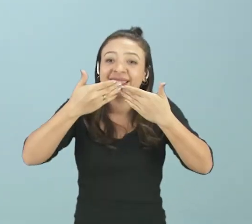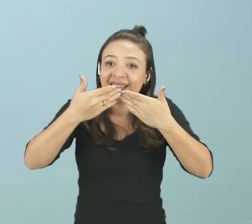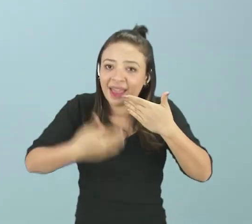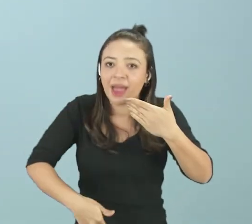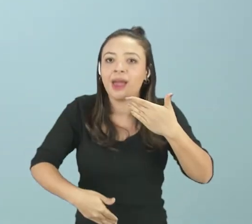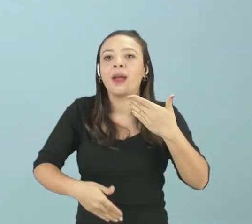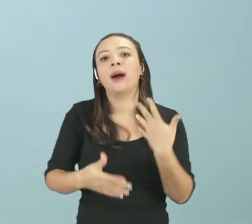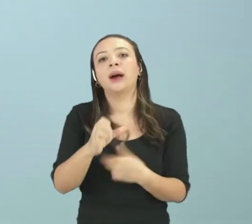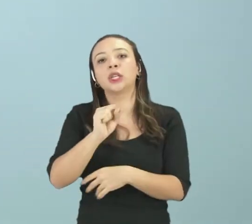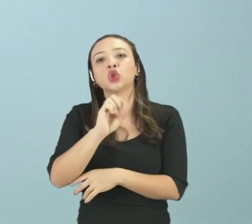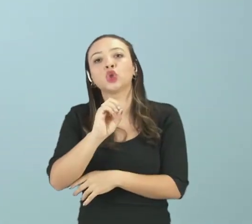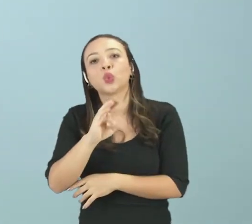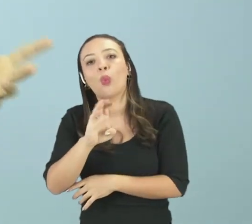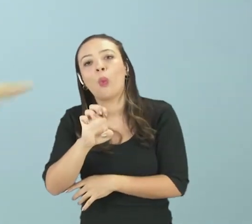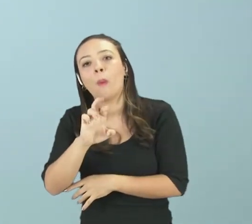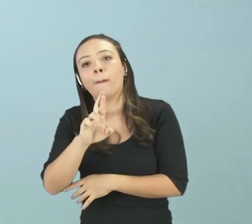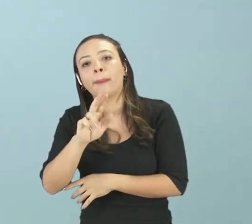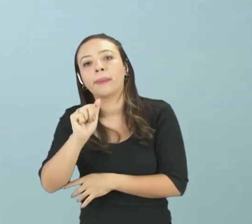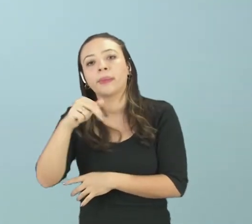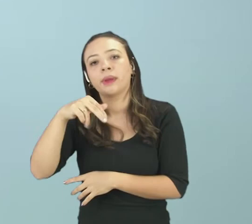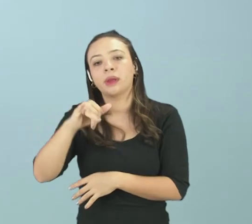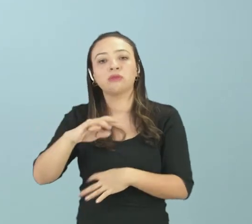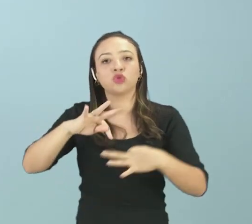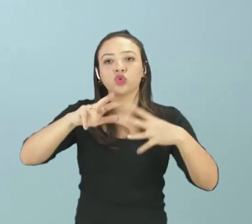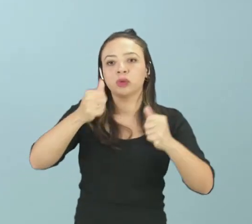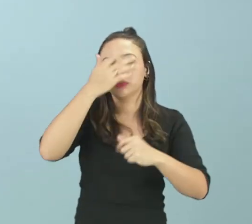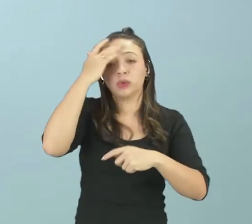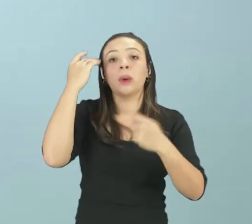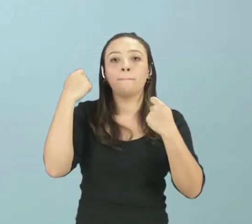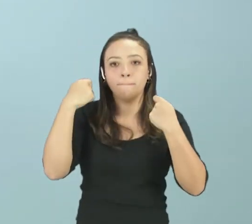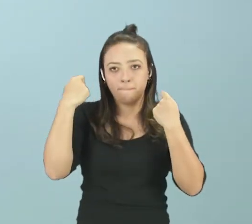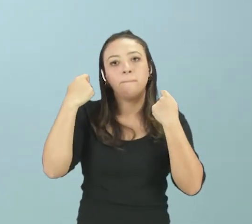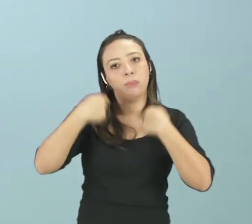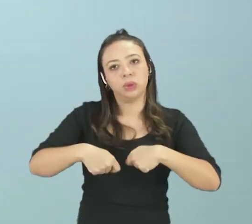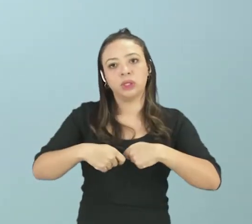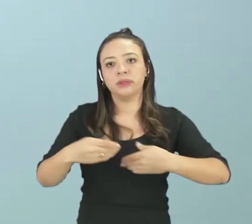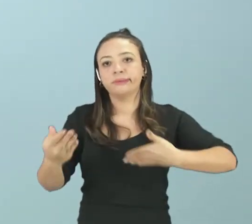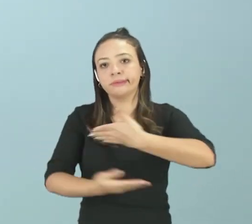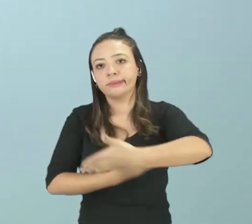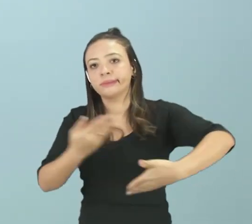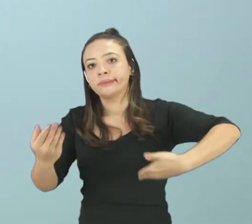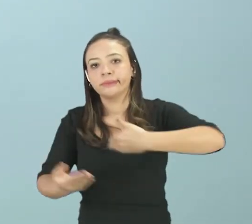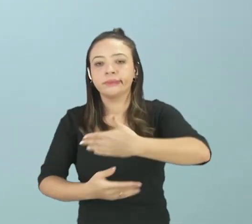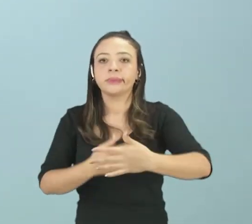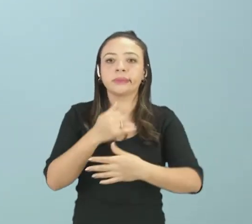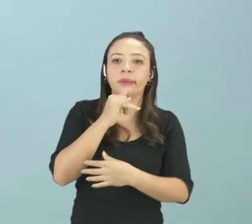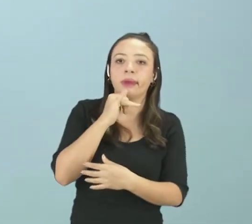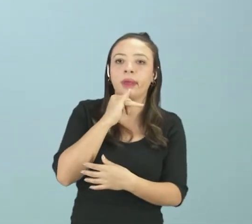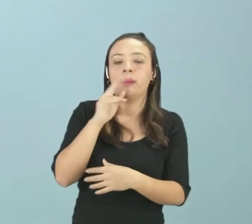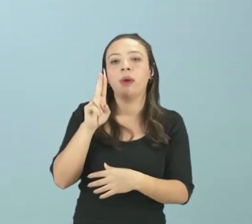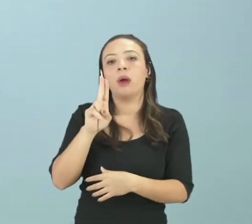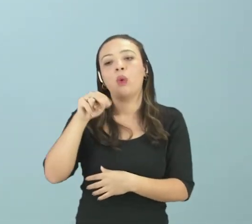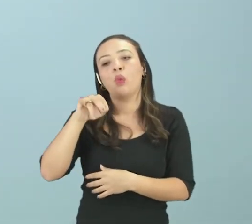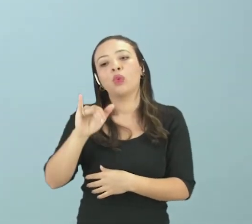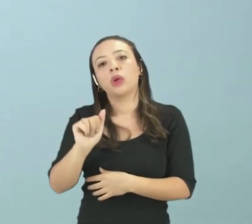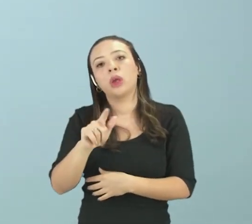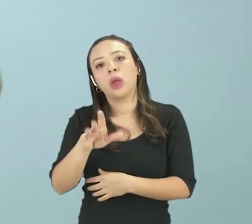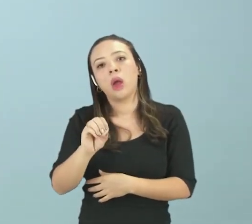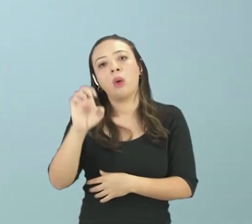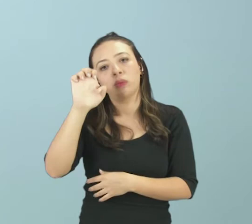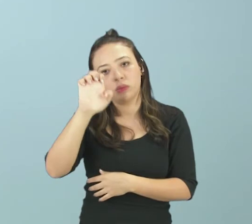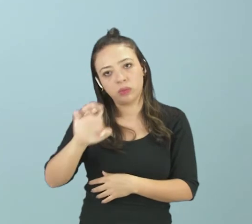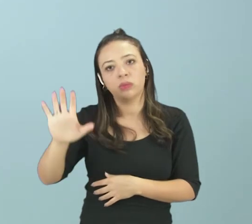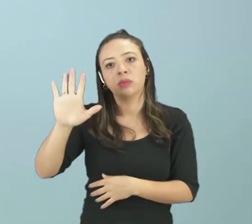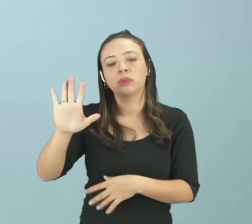Todos devem transitar normalmente dentro daquelas antigas soberania mas como acontece com a união europeia e como acontece